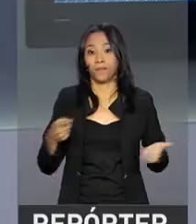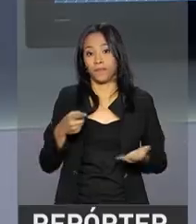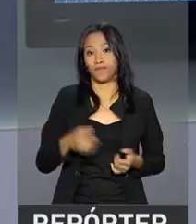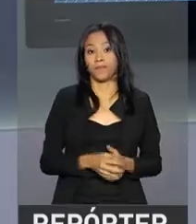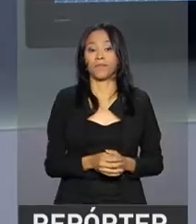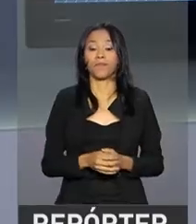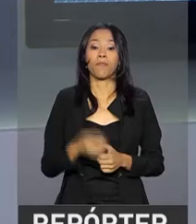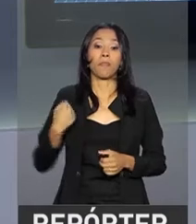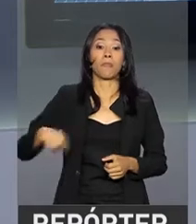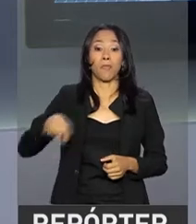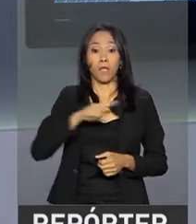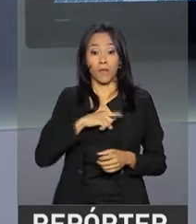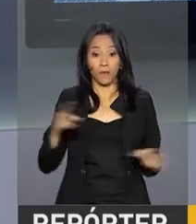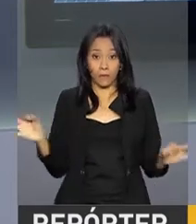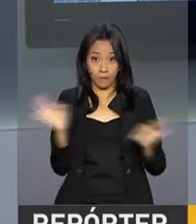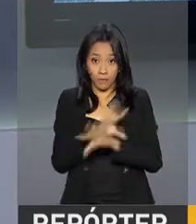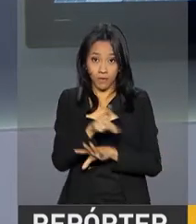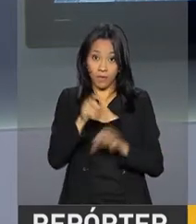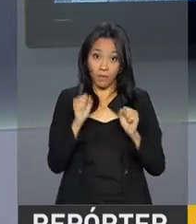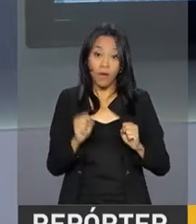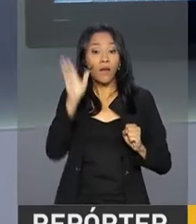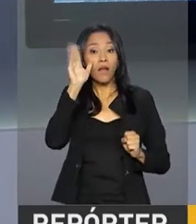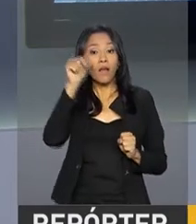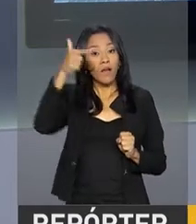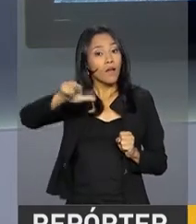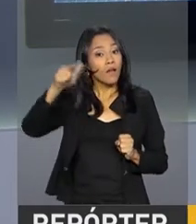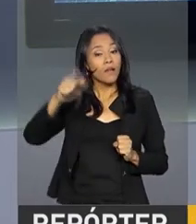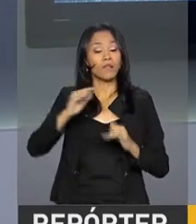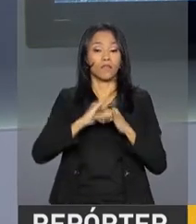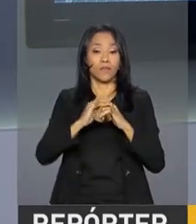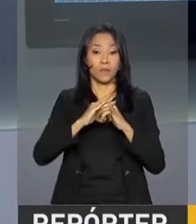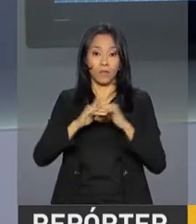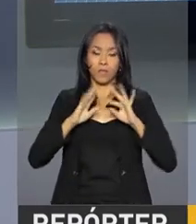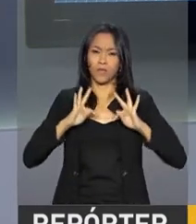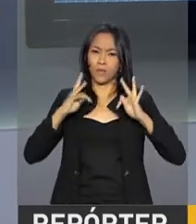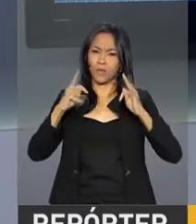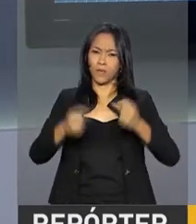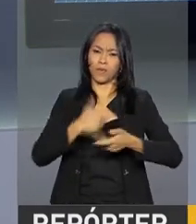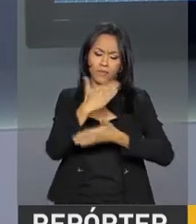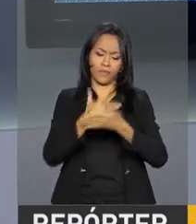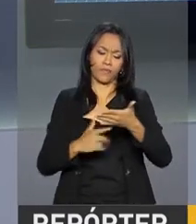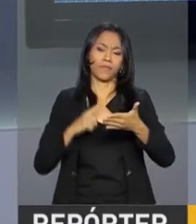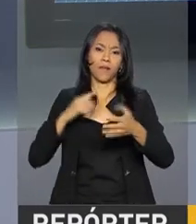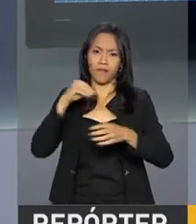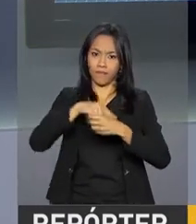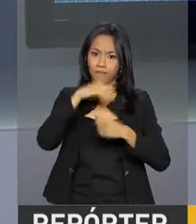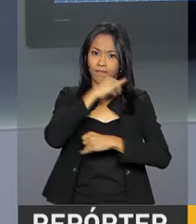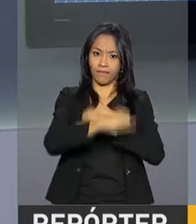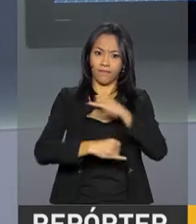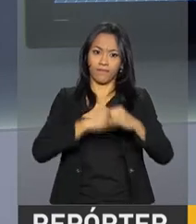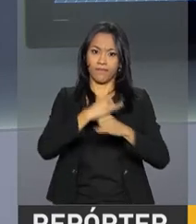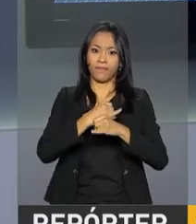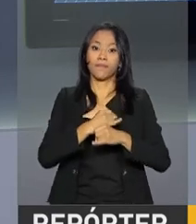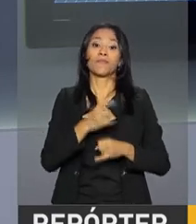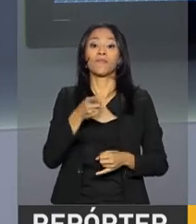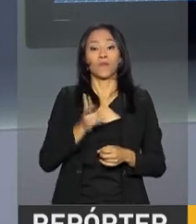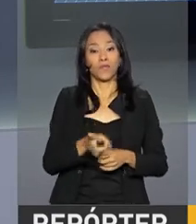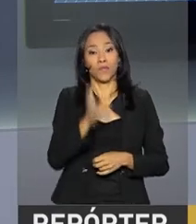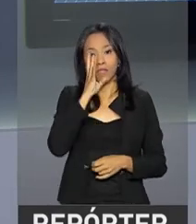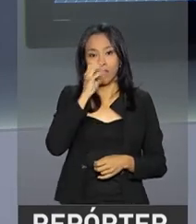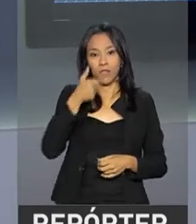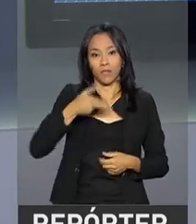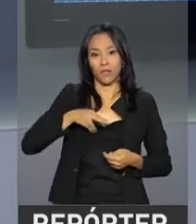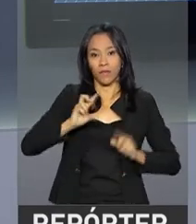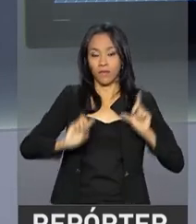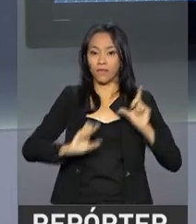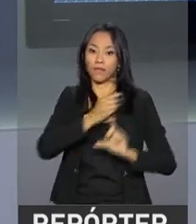nós ficamos por aqui você pode rever as reportagens no youtube e toda a nossa programação também está na internet continue na